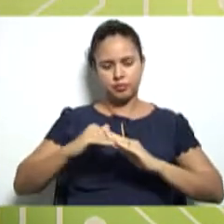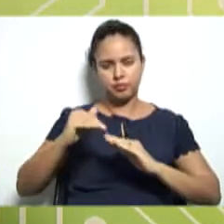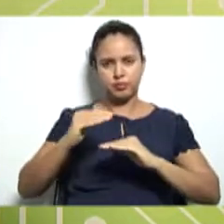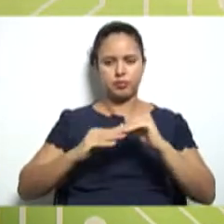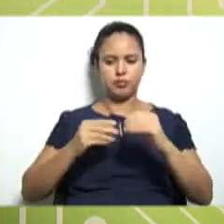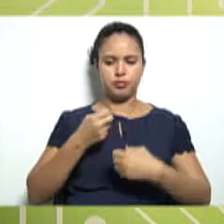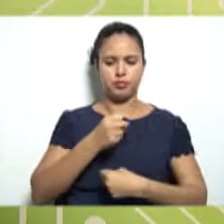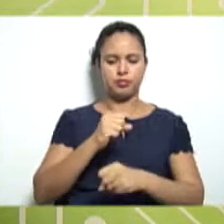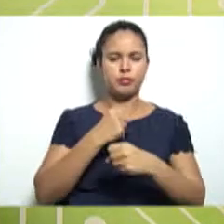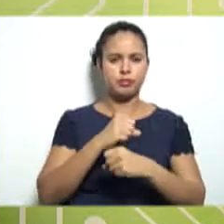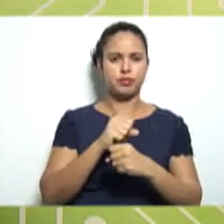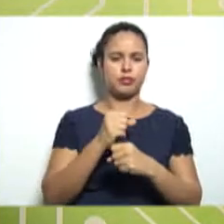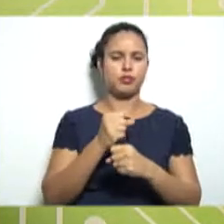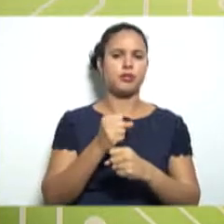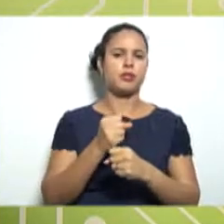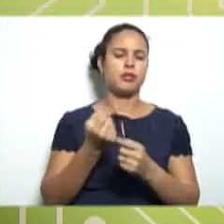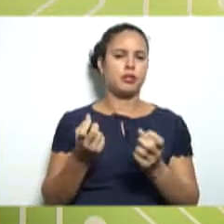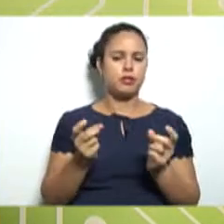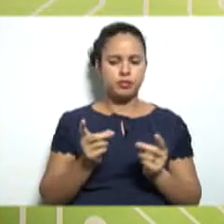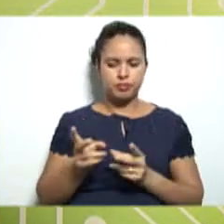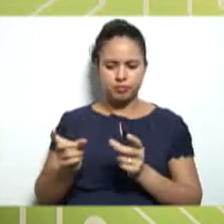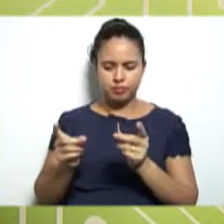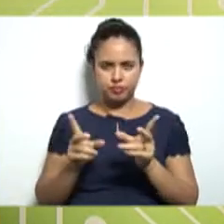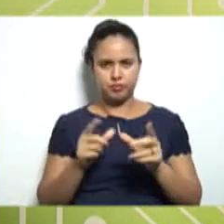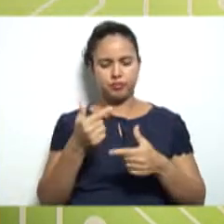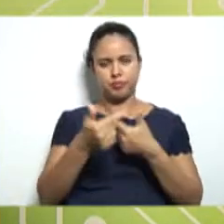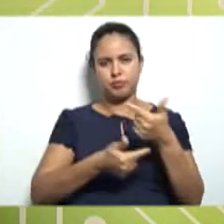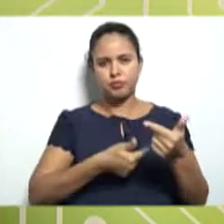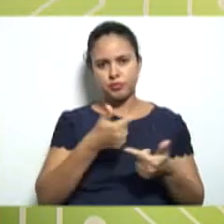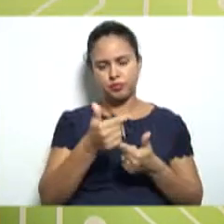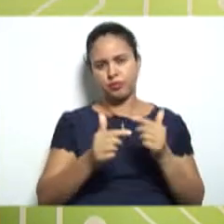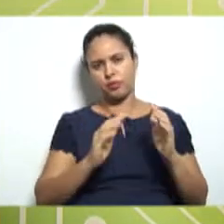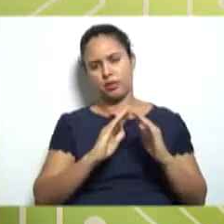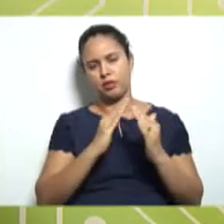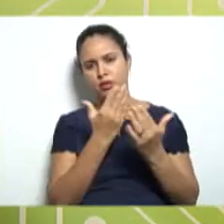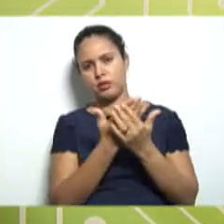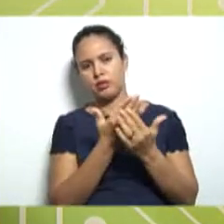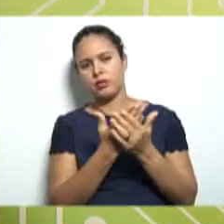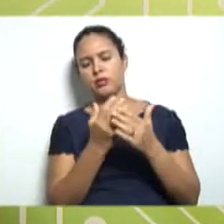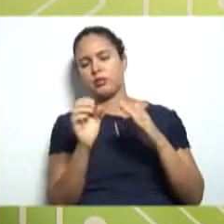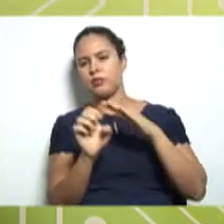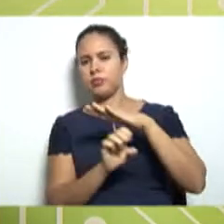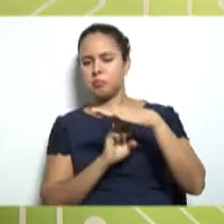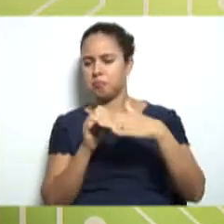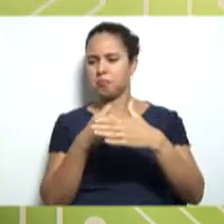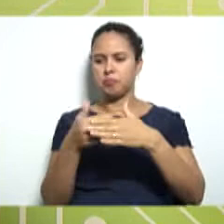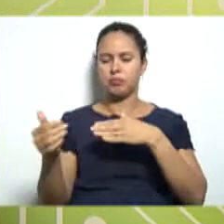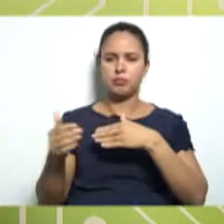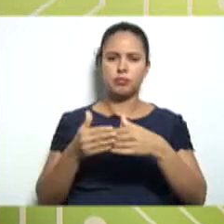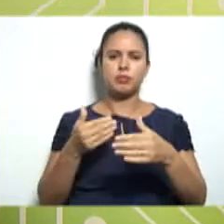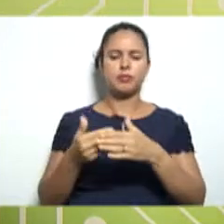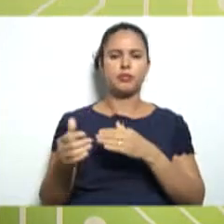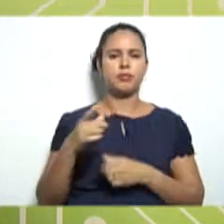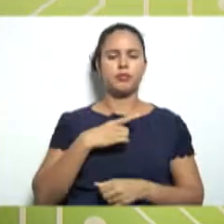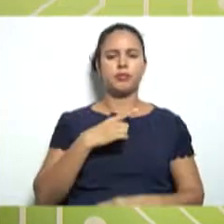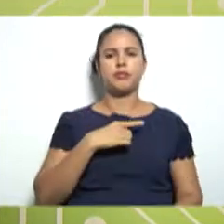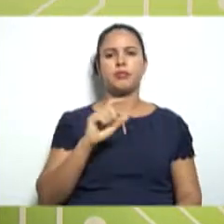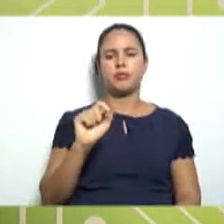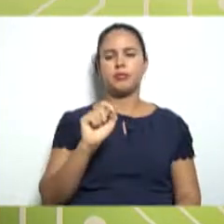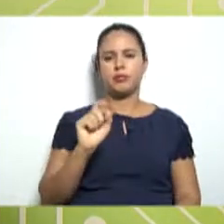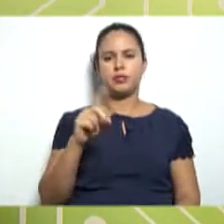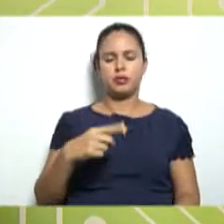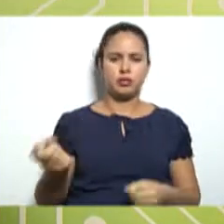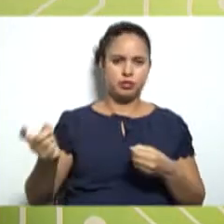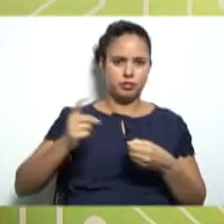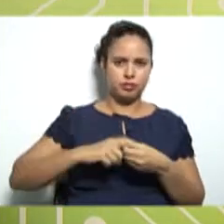essa contratação da cooperativa para várias empresas, inclusive escolas, mas outras empresas também. E o que a gente vai ter nisso é um